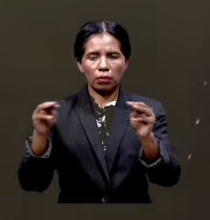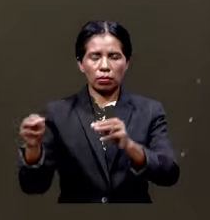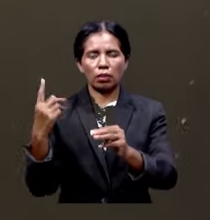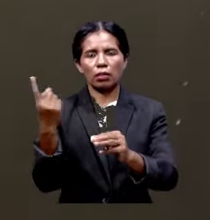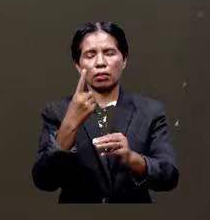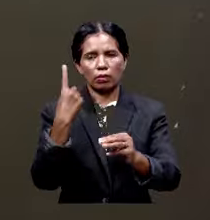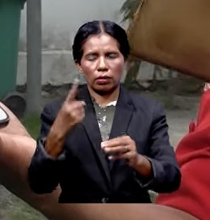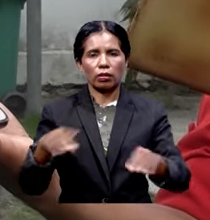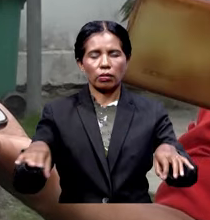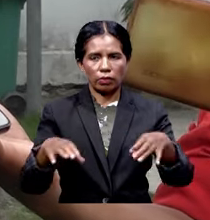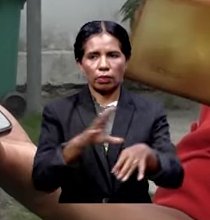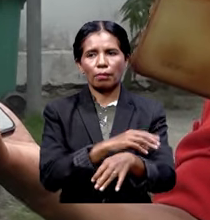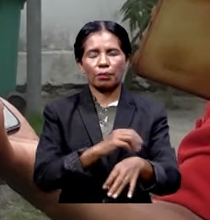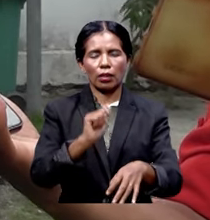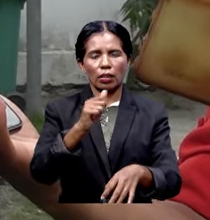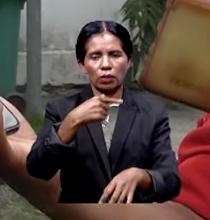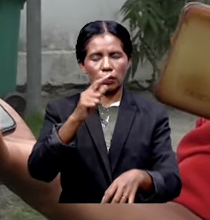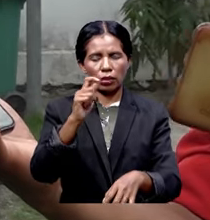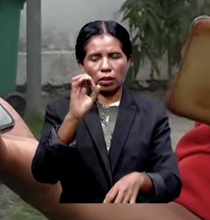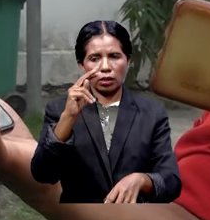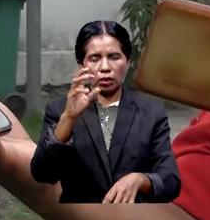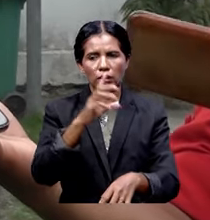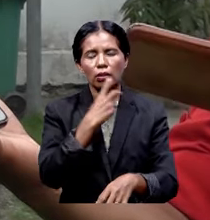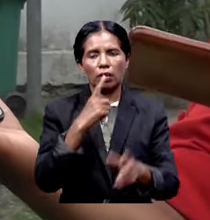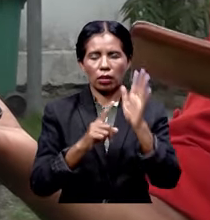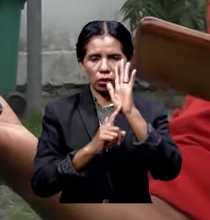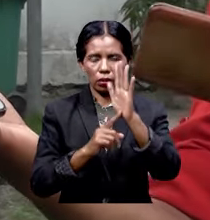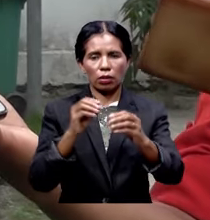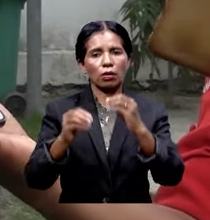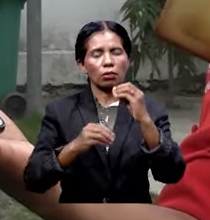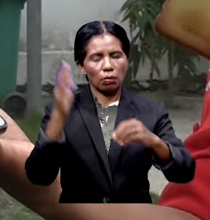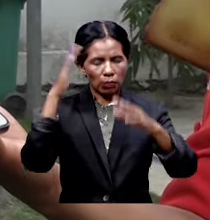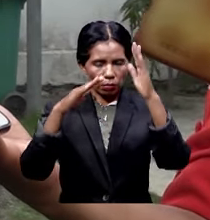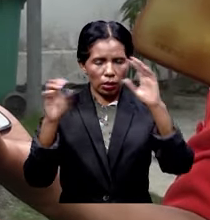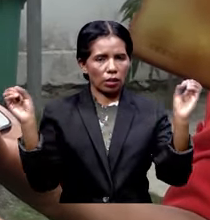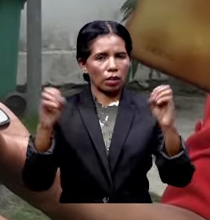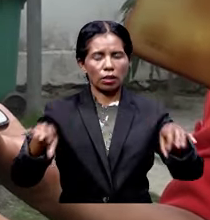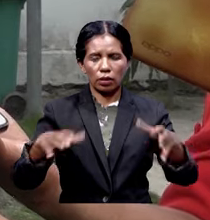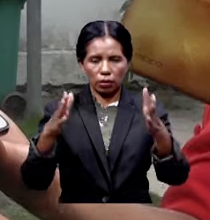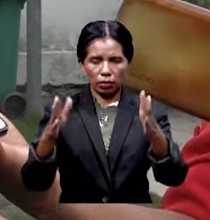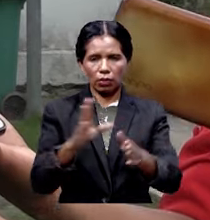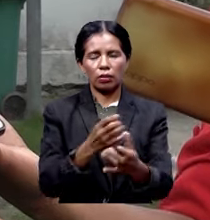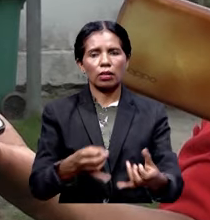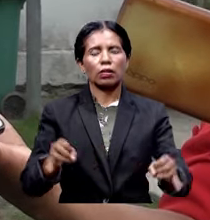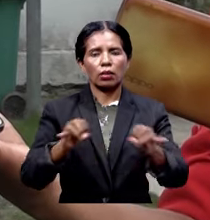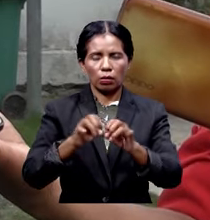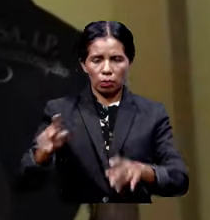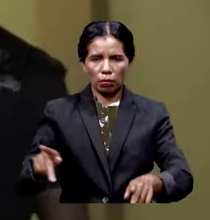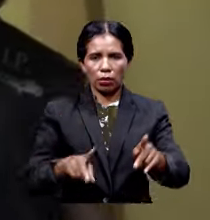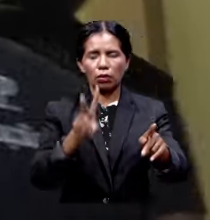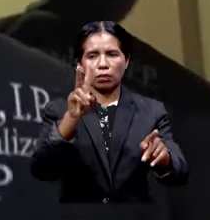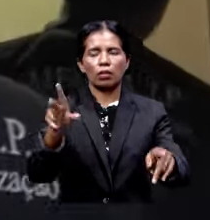Permanente. Agostinho Letêncio de Deus Sato Questão, né, relaciona o problema menos recurso humano e Instituto Público